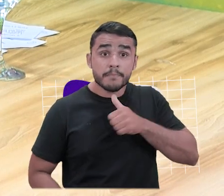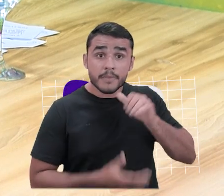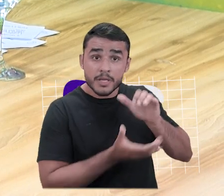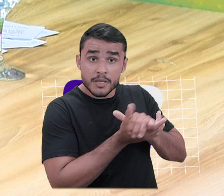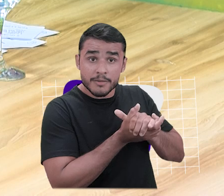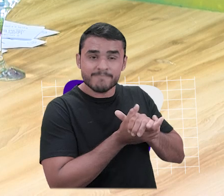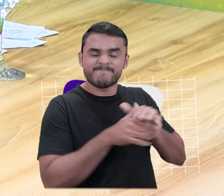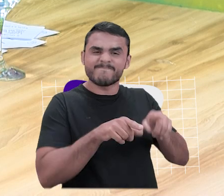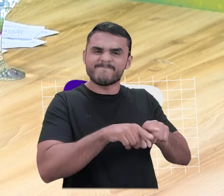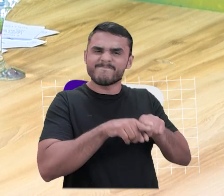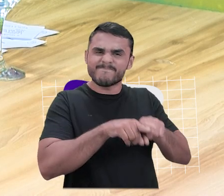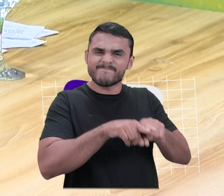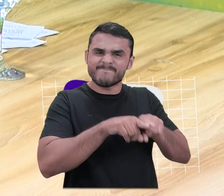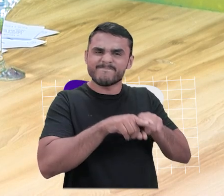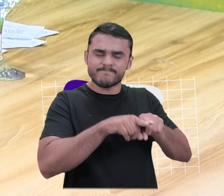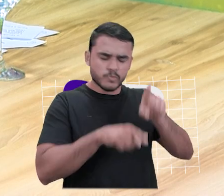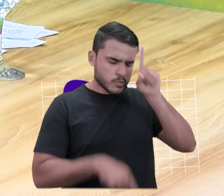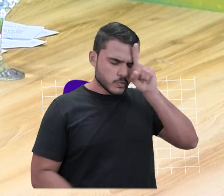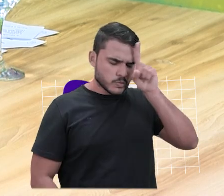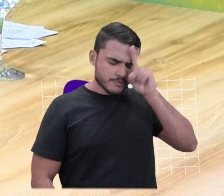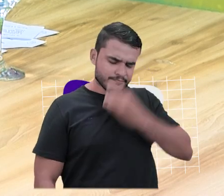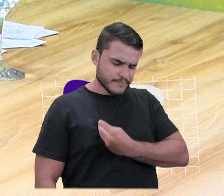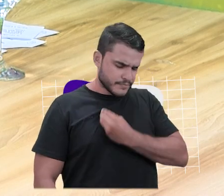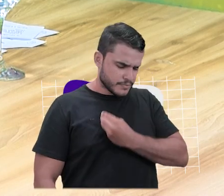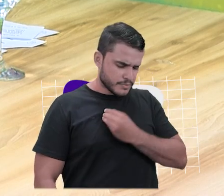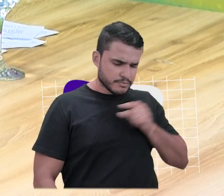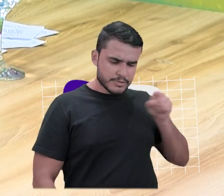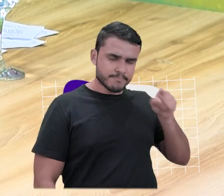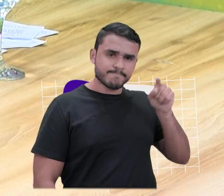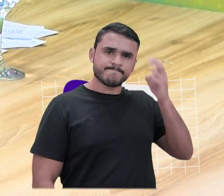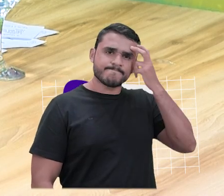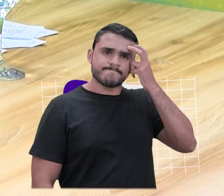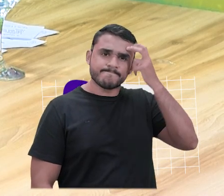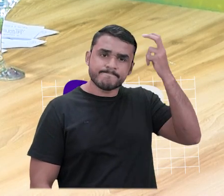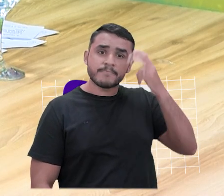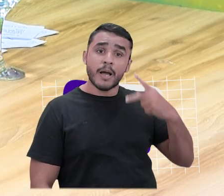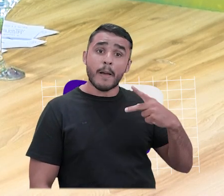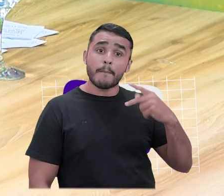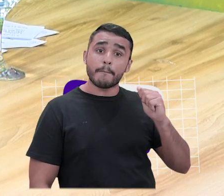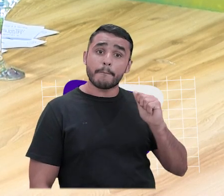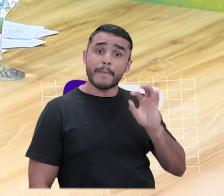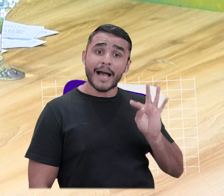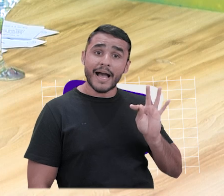maior parceira do dia a dia de vida, intelectual também, Patrícia.